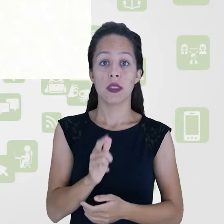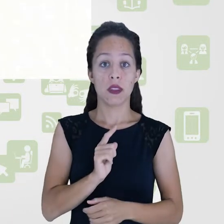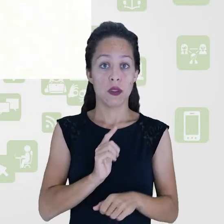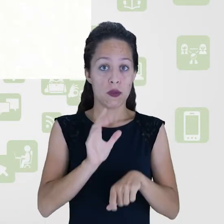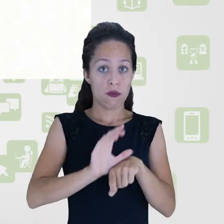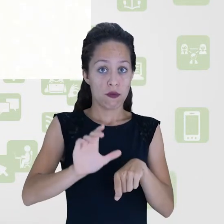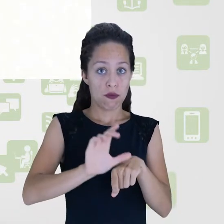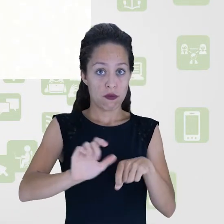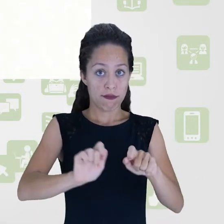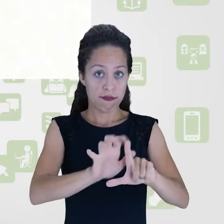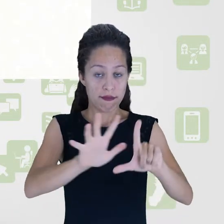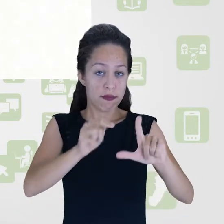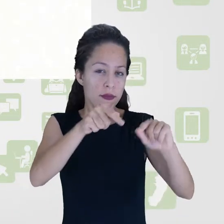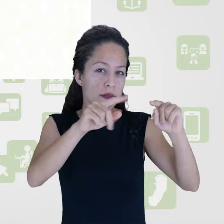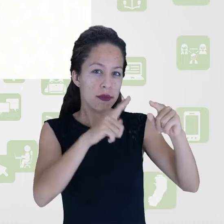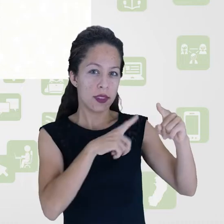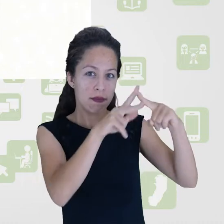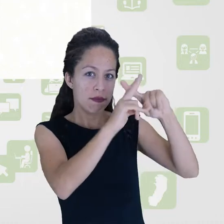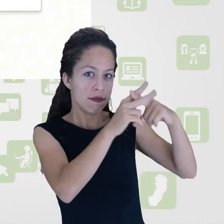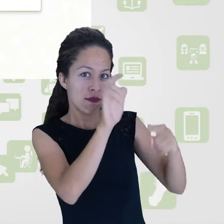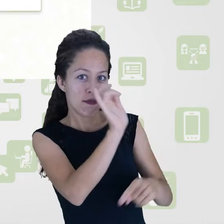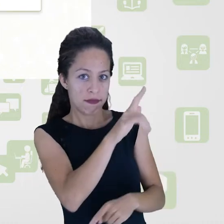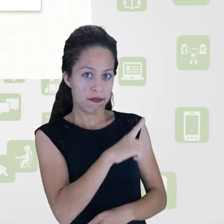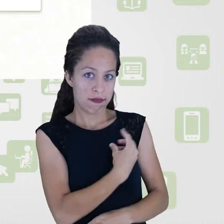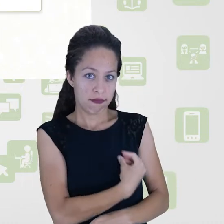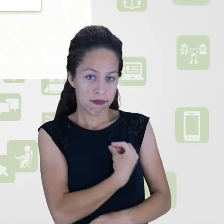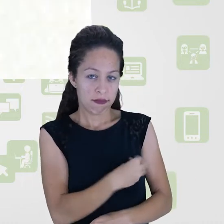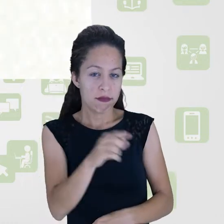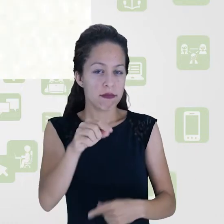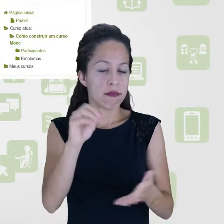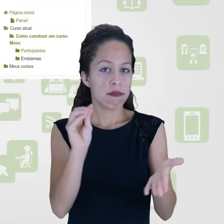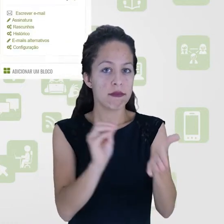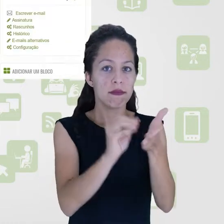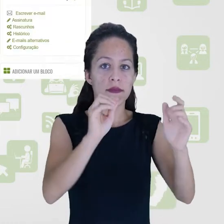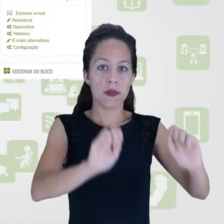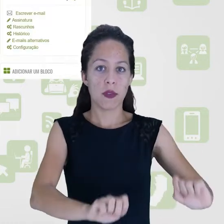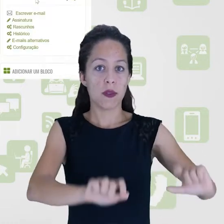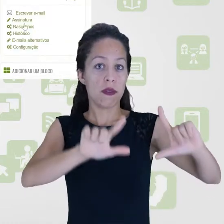você vai adicionar o bloco correio eletrônico.